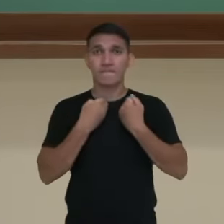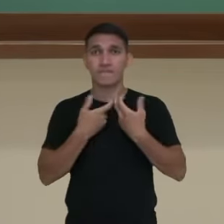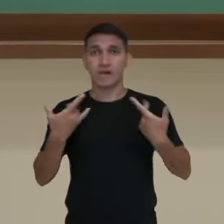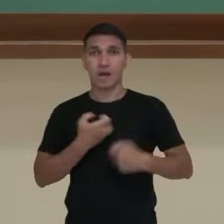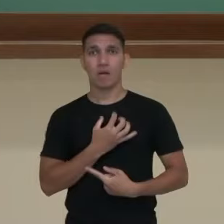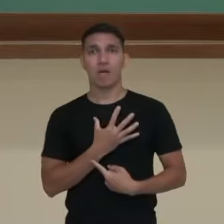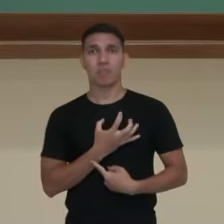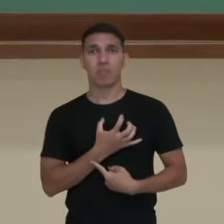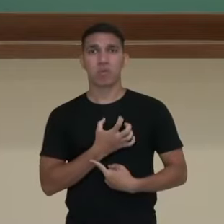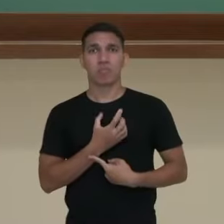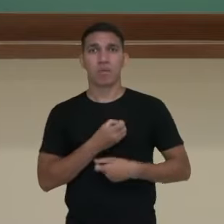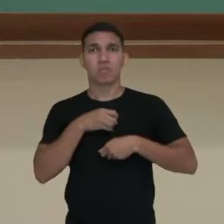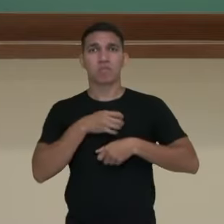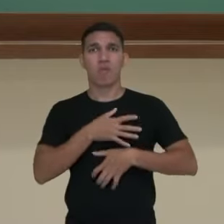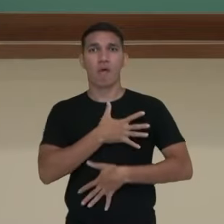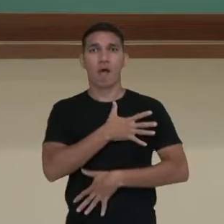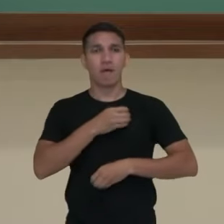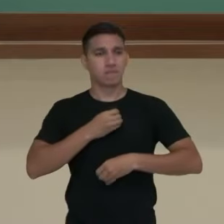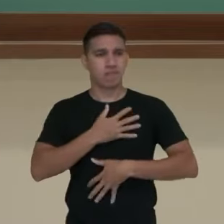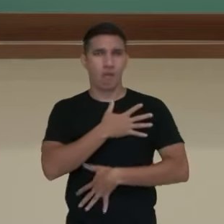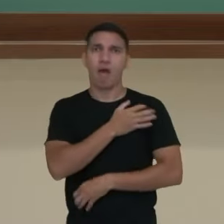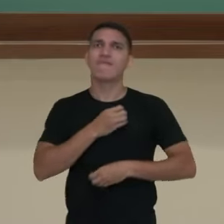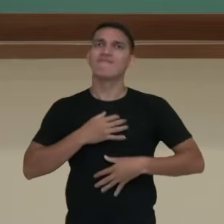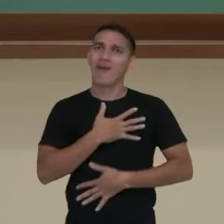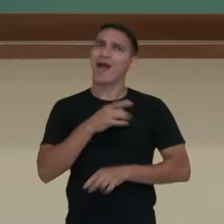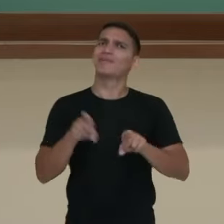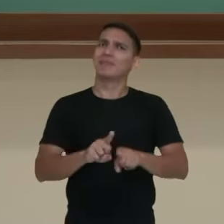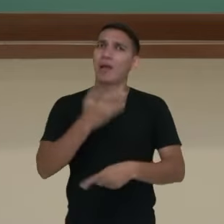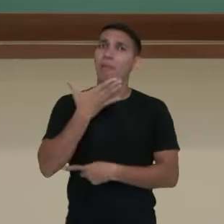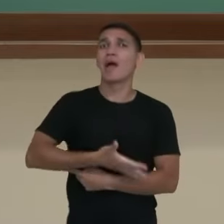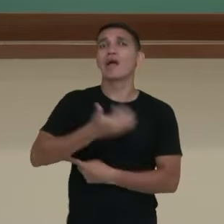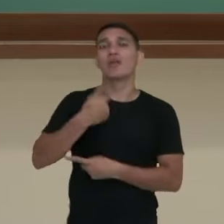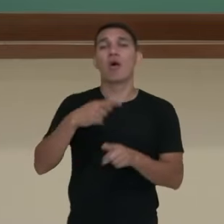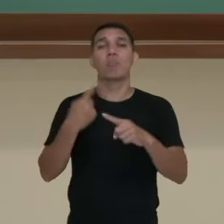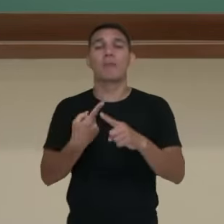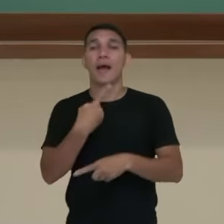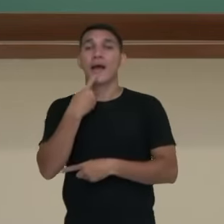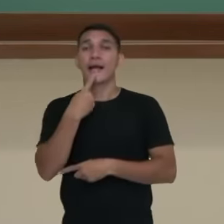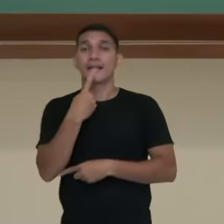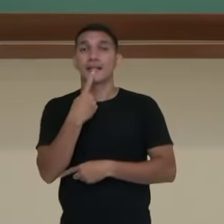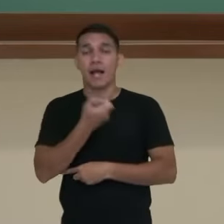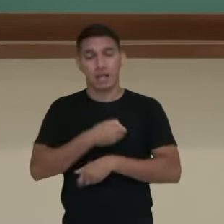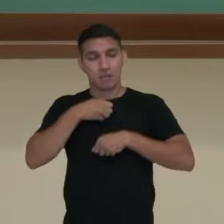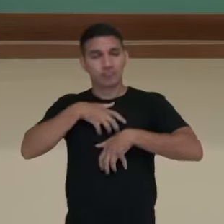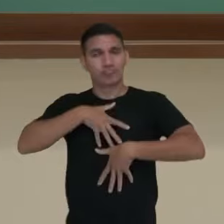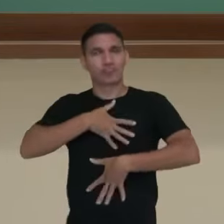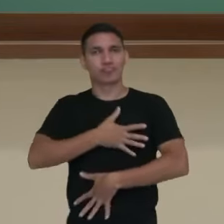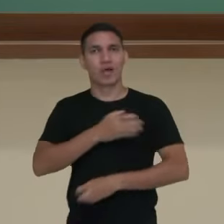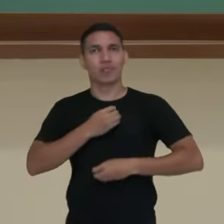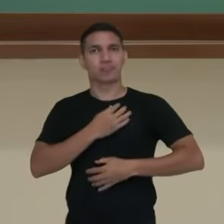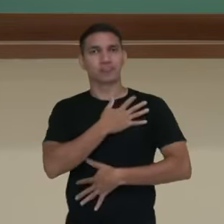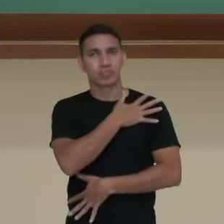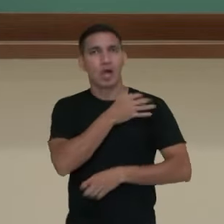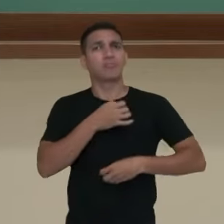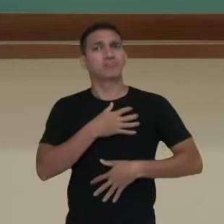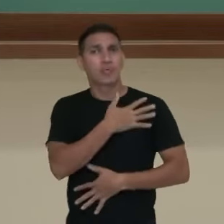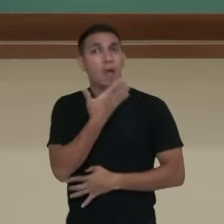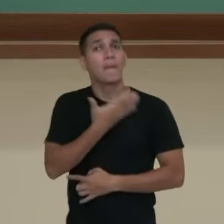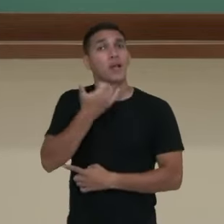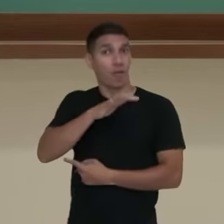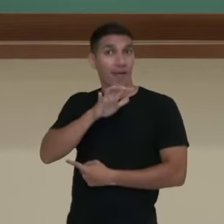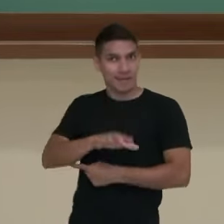das suas artérias e veias, a forma como o sangue passa por todo o seu corpo, além de melhorar